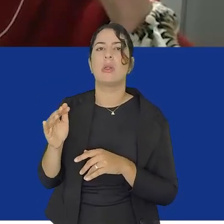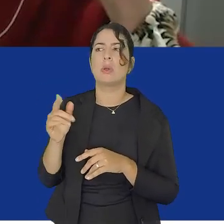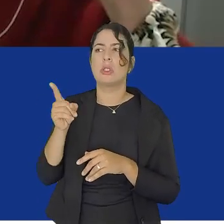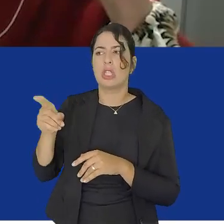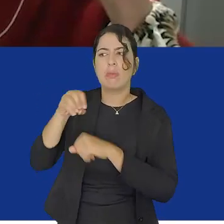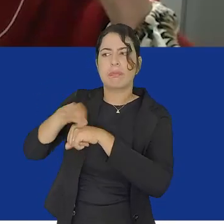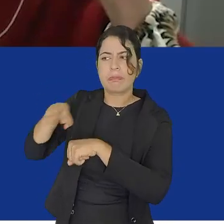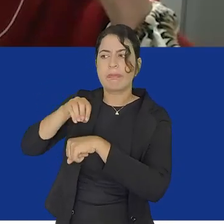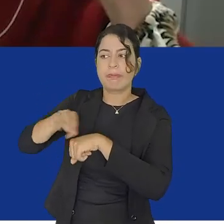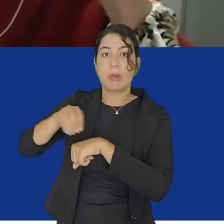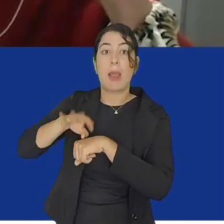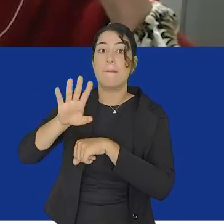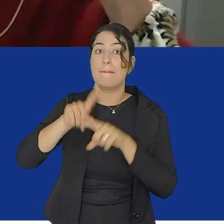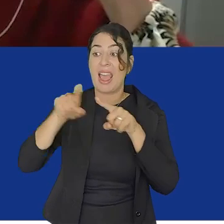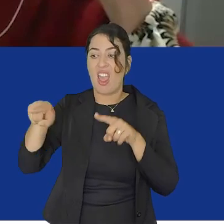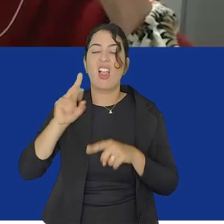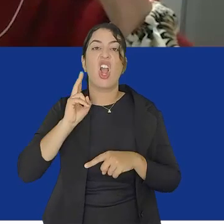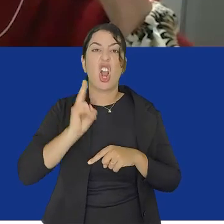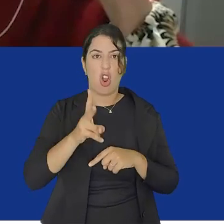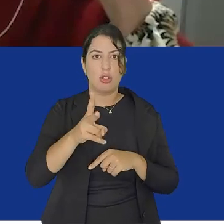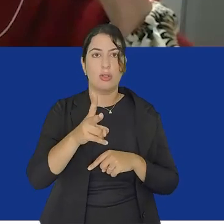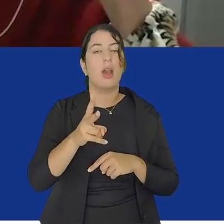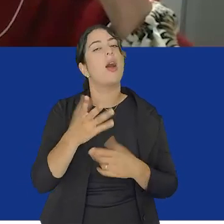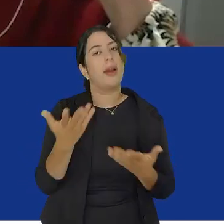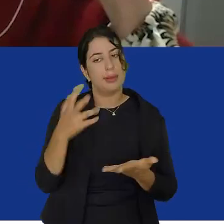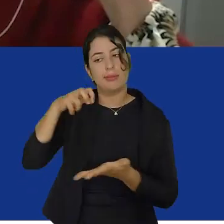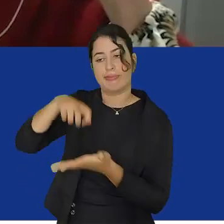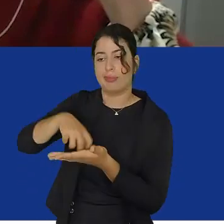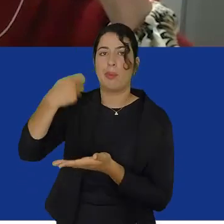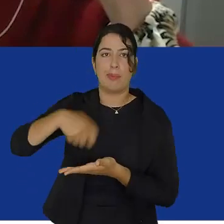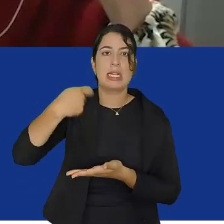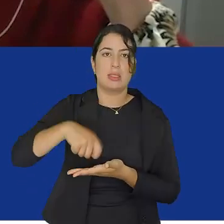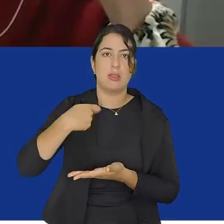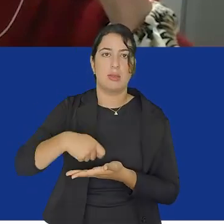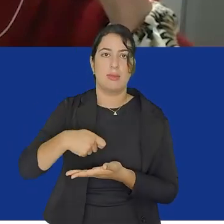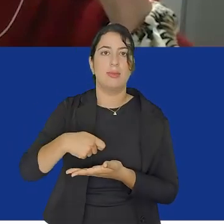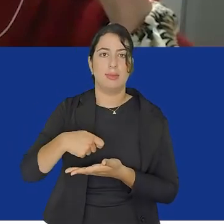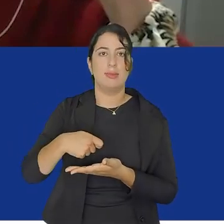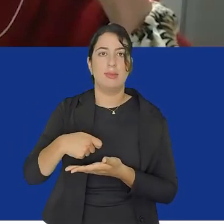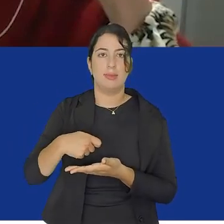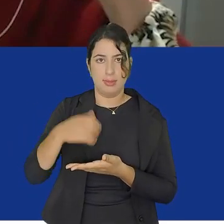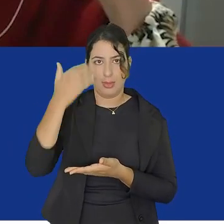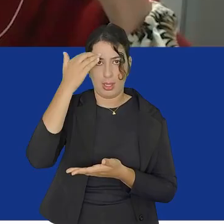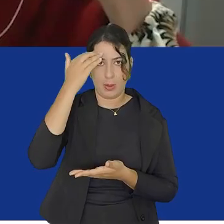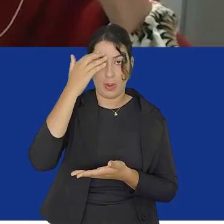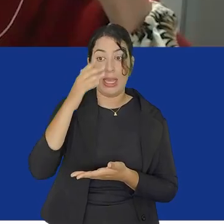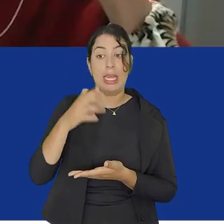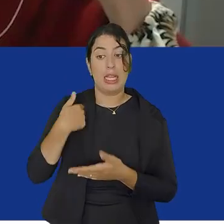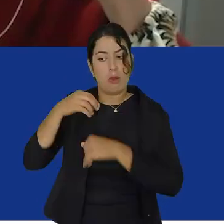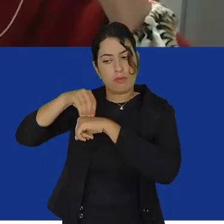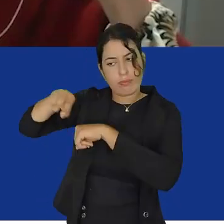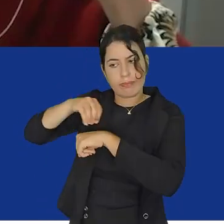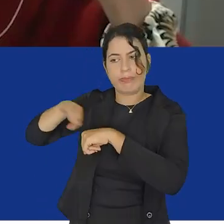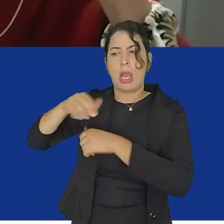adequado, e ainda assim continua, a punição é um caminho necessário para esses casos, onde há capacitação,